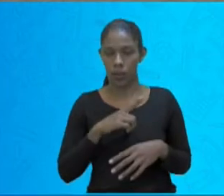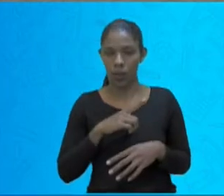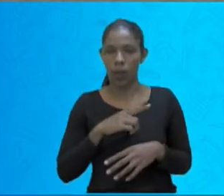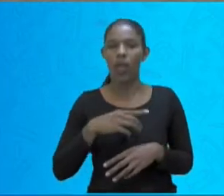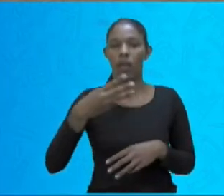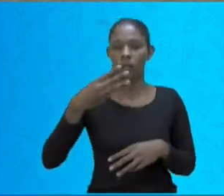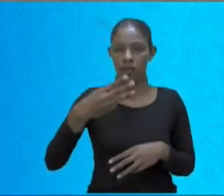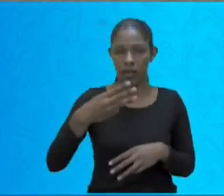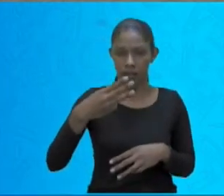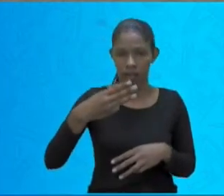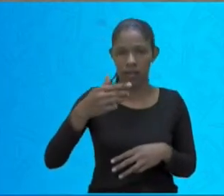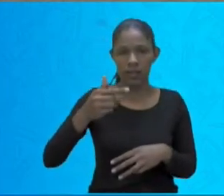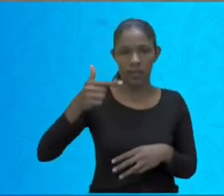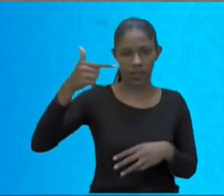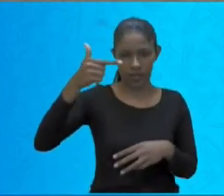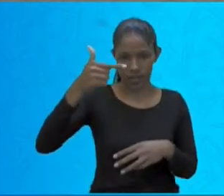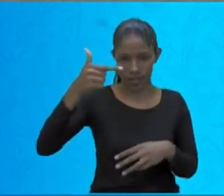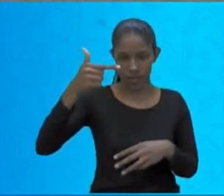Logo,